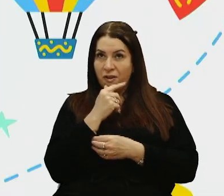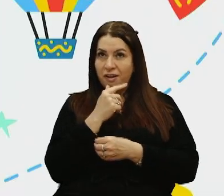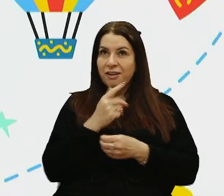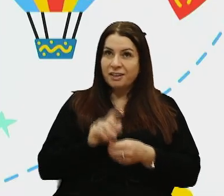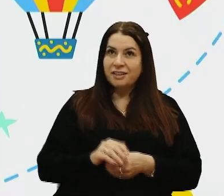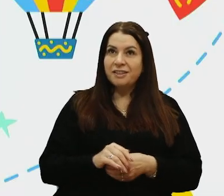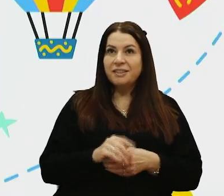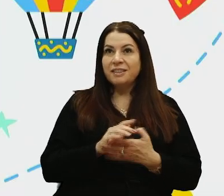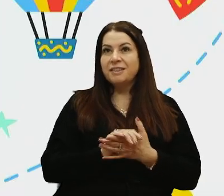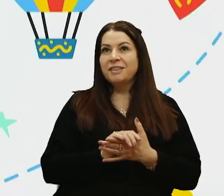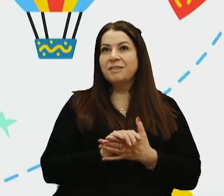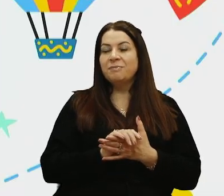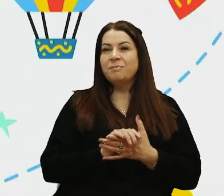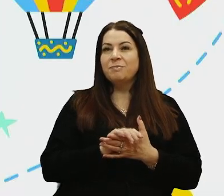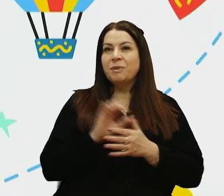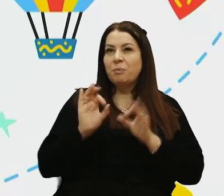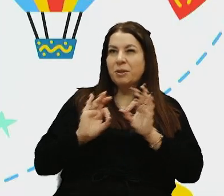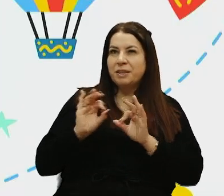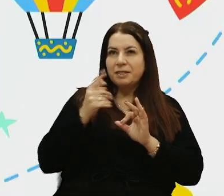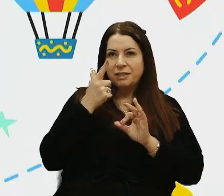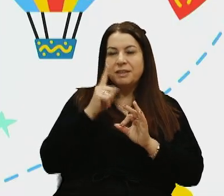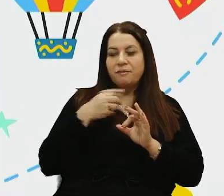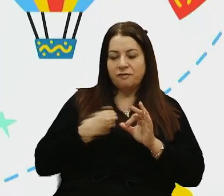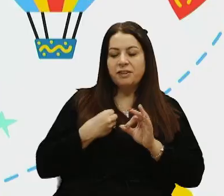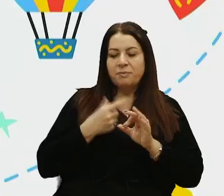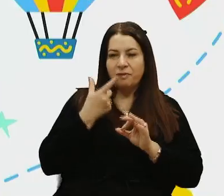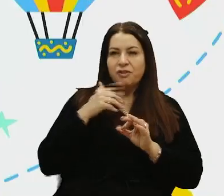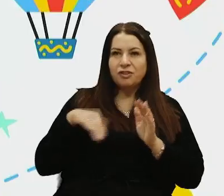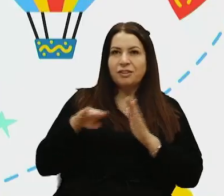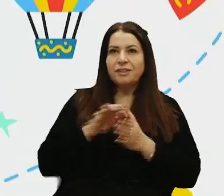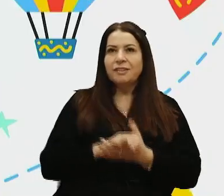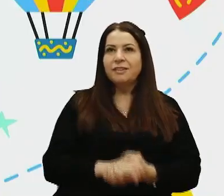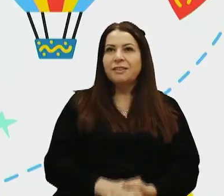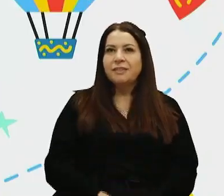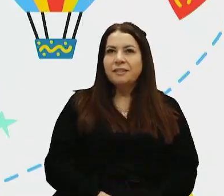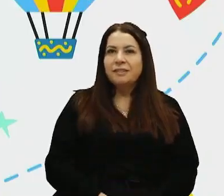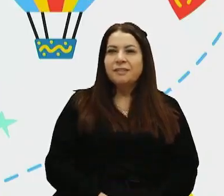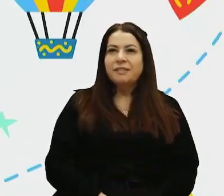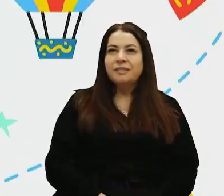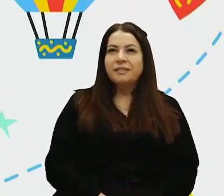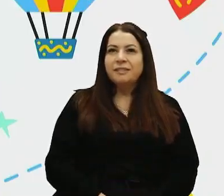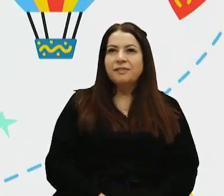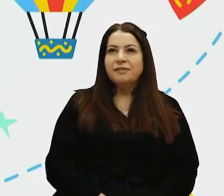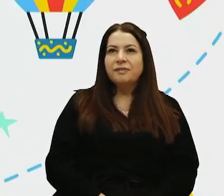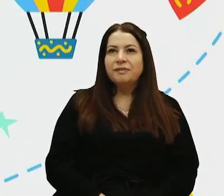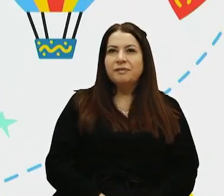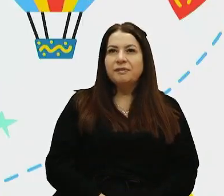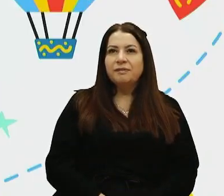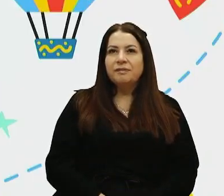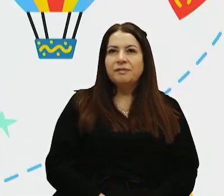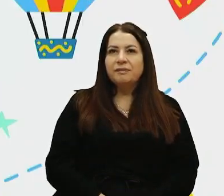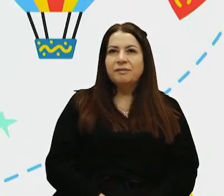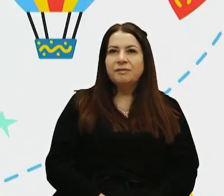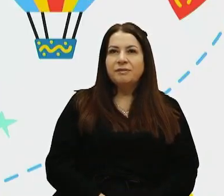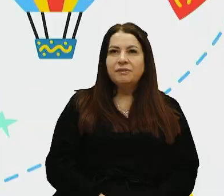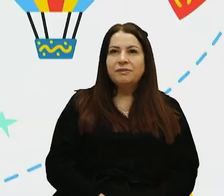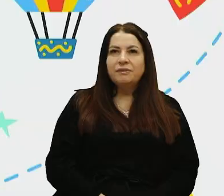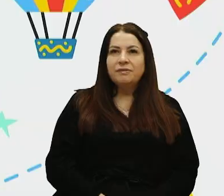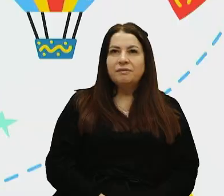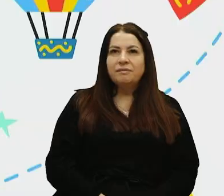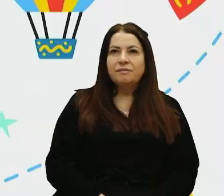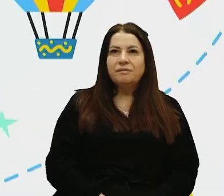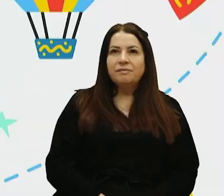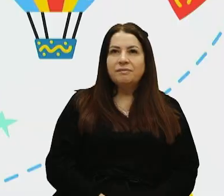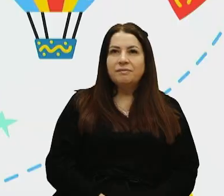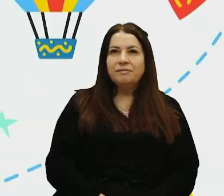coisas para chegar na nossa vida, mas vai chegar. Eu e a minha irmã, então, é a única foto que eu tenho que me